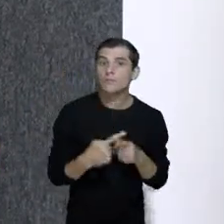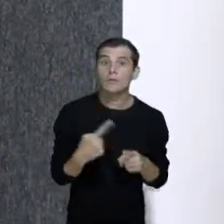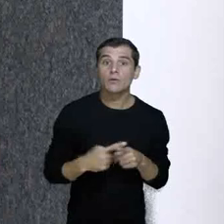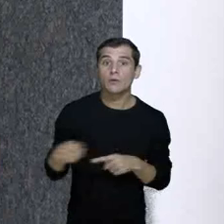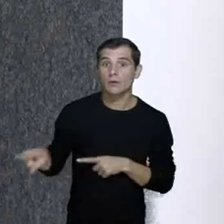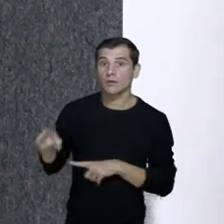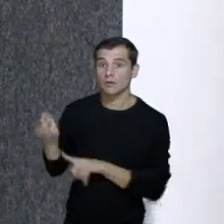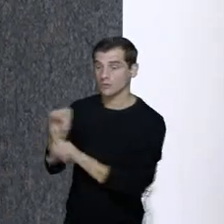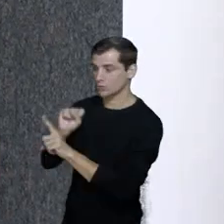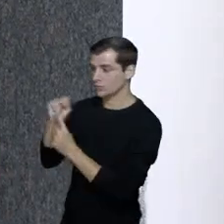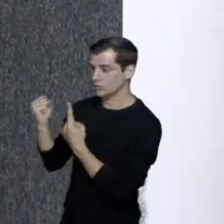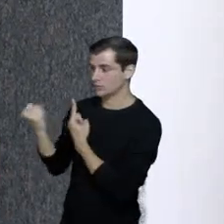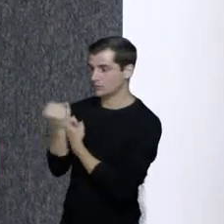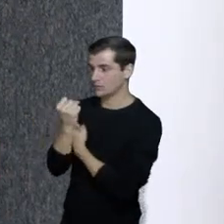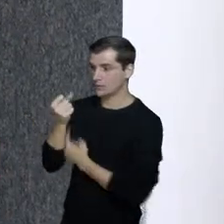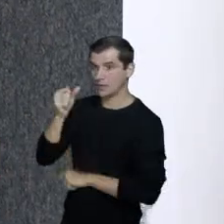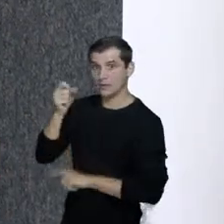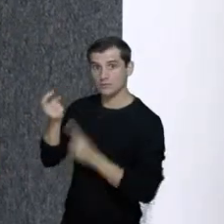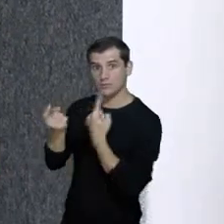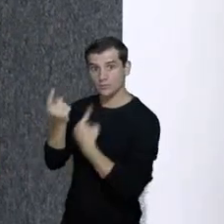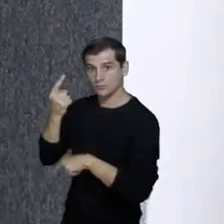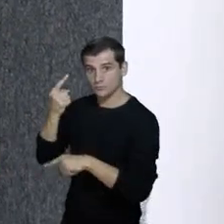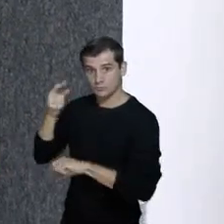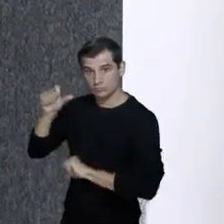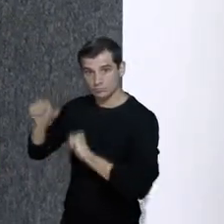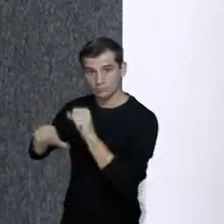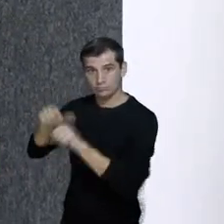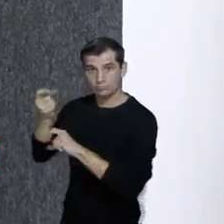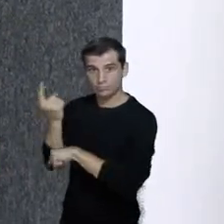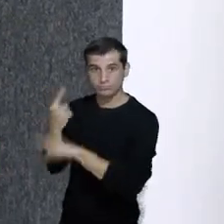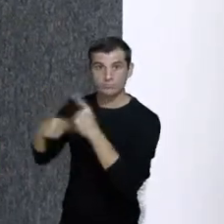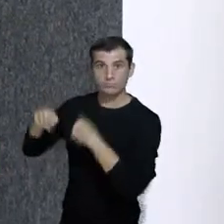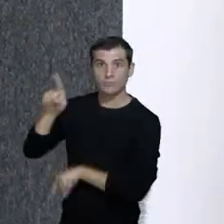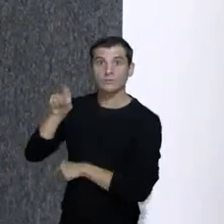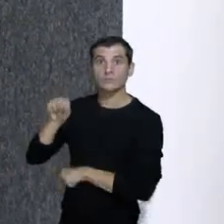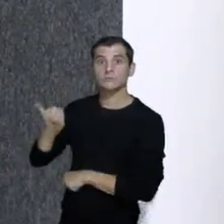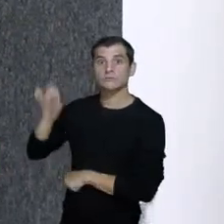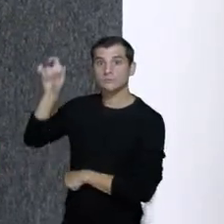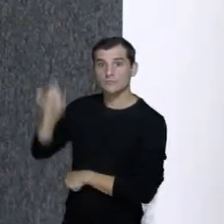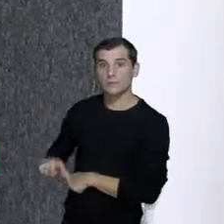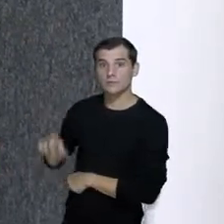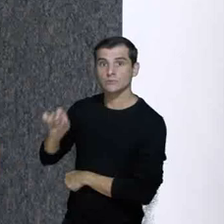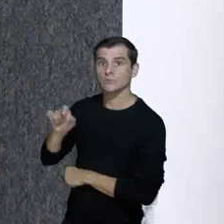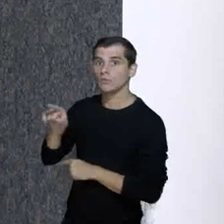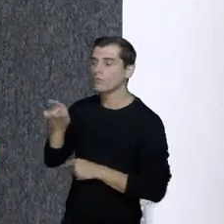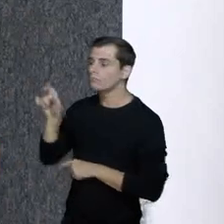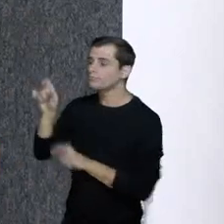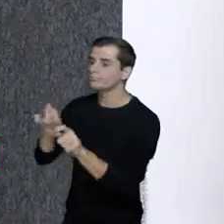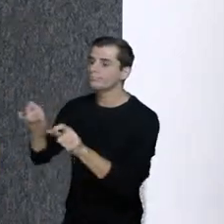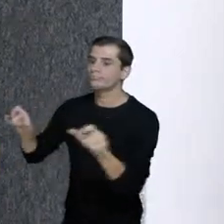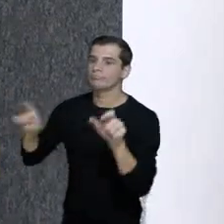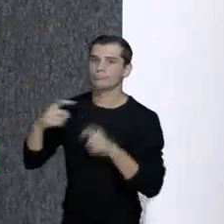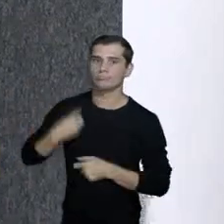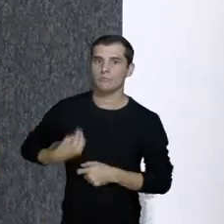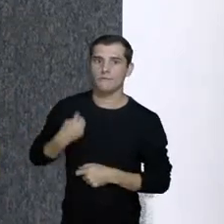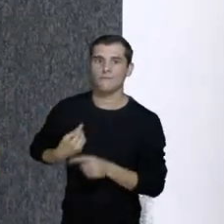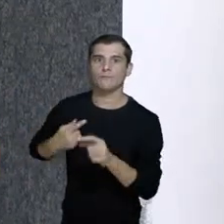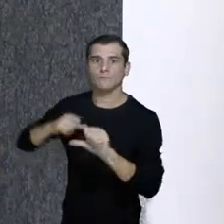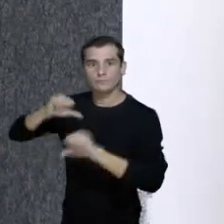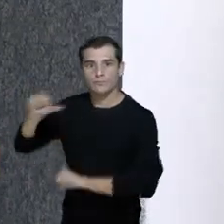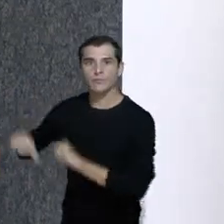indivíduos que vivem nela mudam é o é o mote do projeto o que você tem a ver com a corrupção que com esse nome